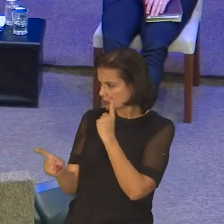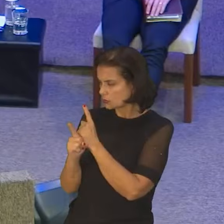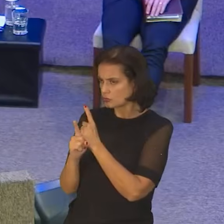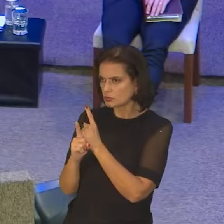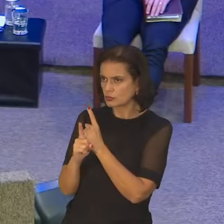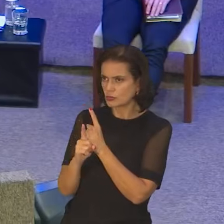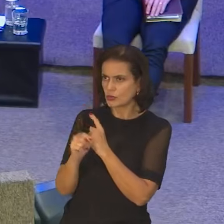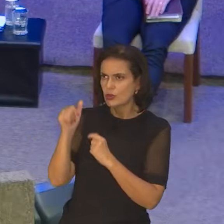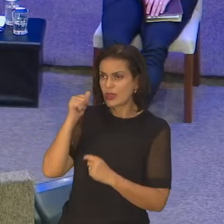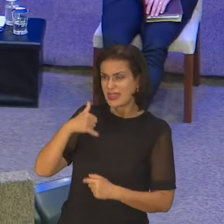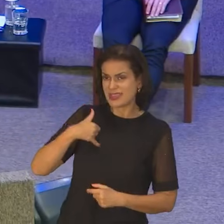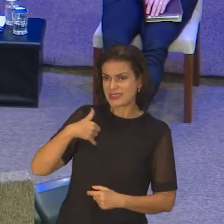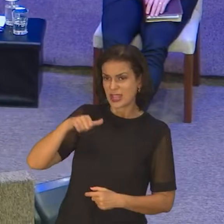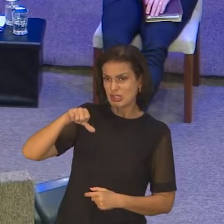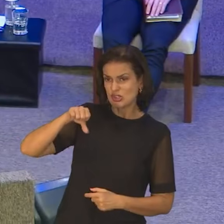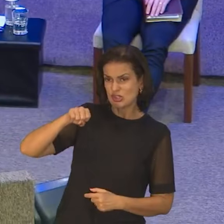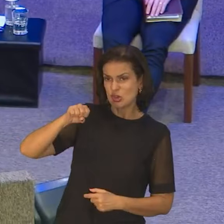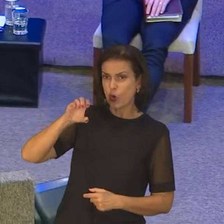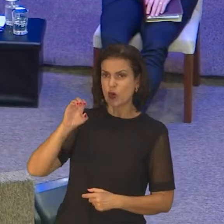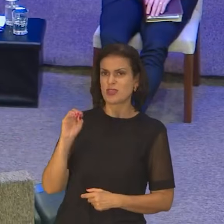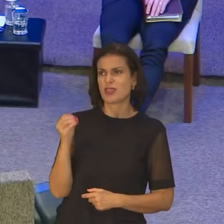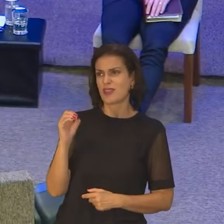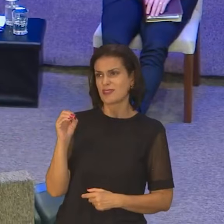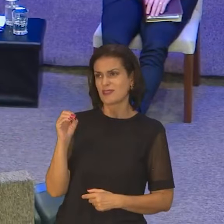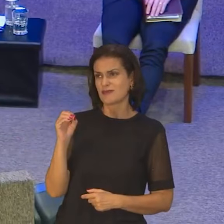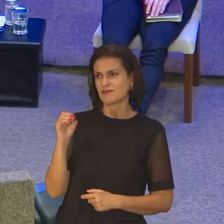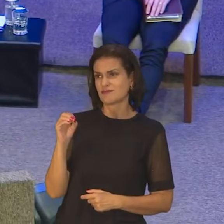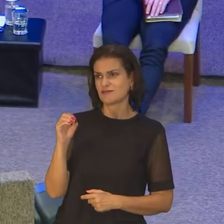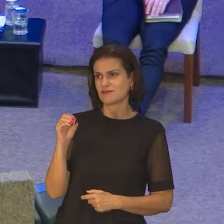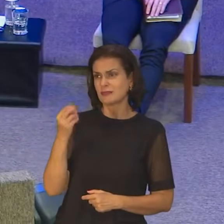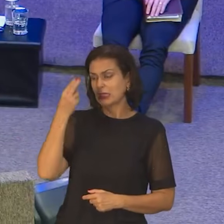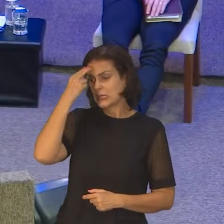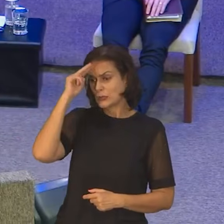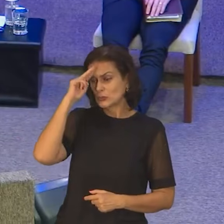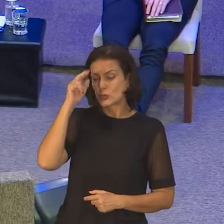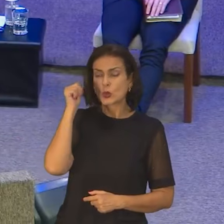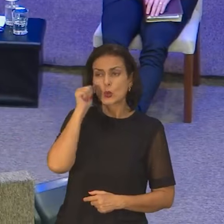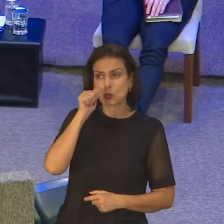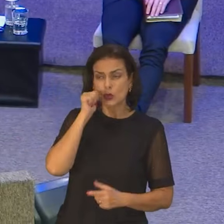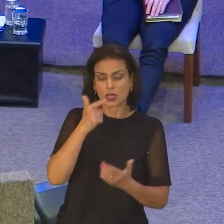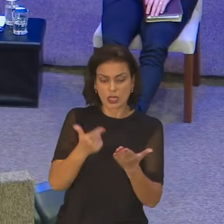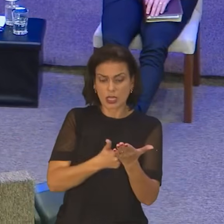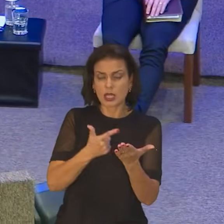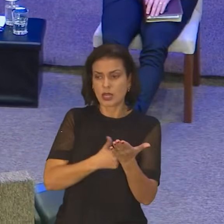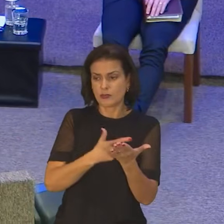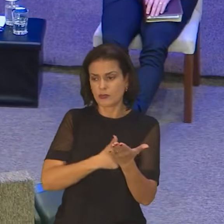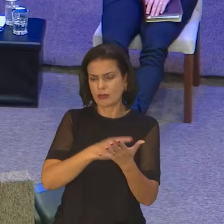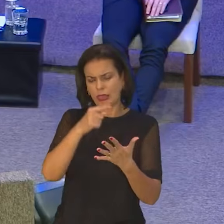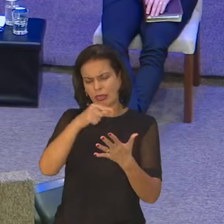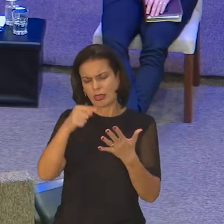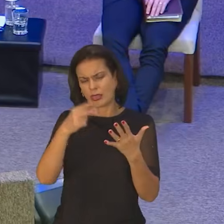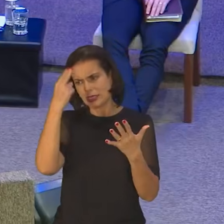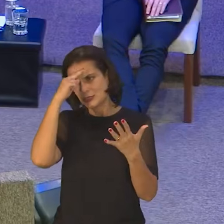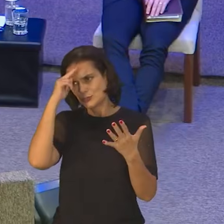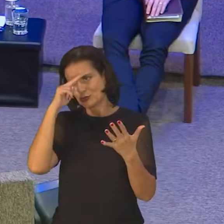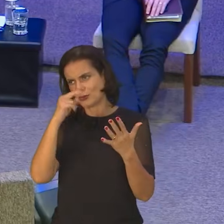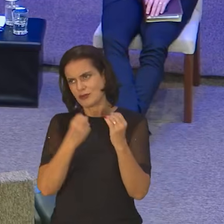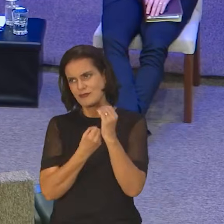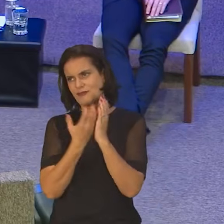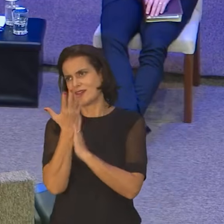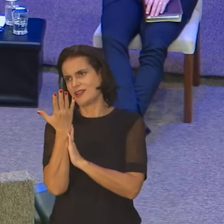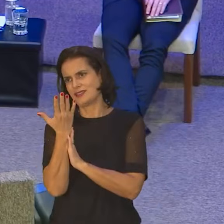Uma idosa de 80 anos. A história dela no livro. Tem um monte de história nos 2 livros.